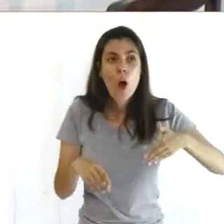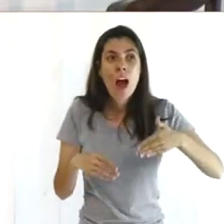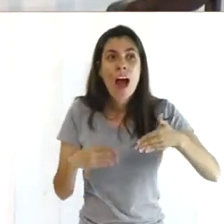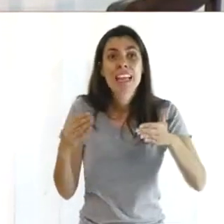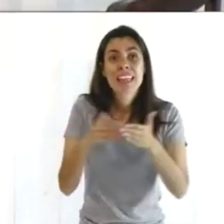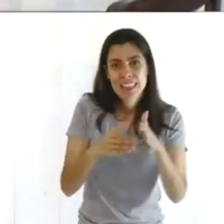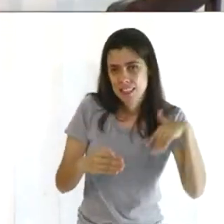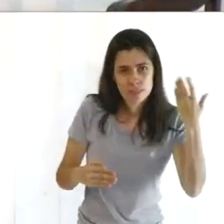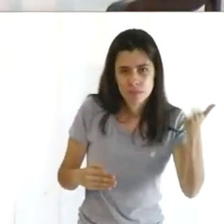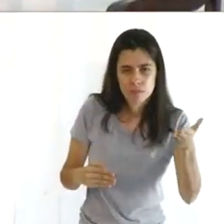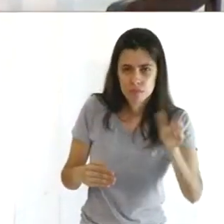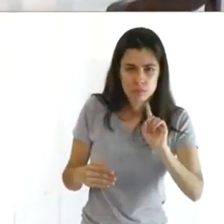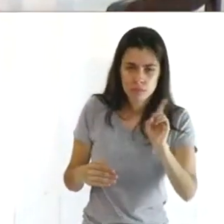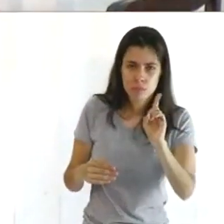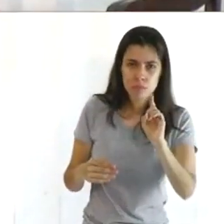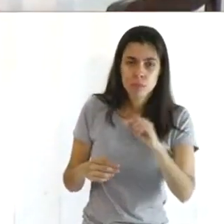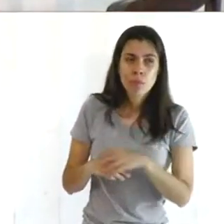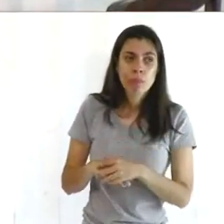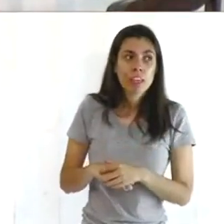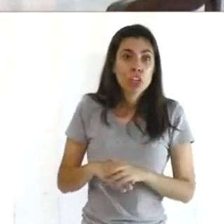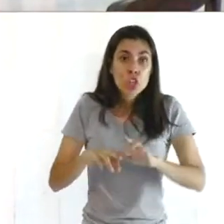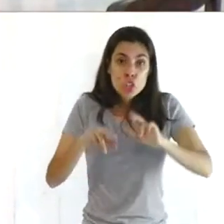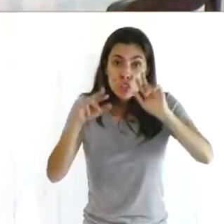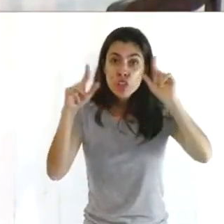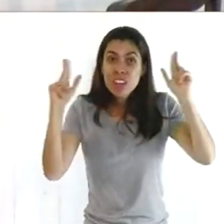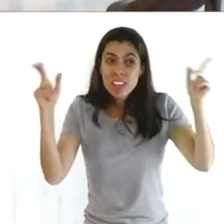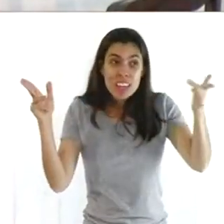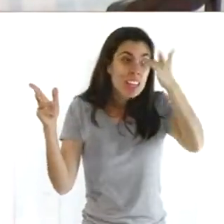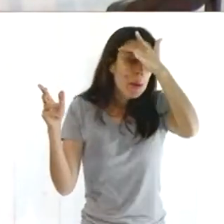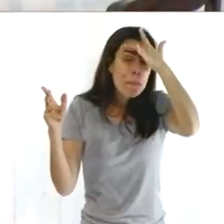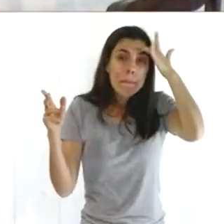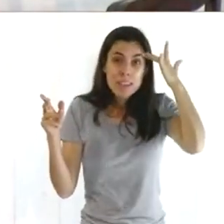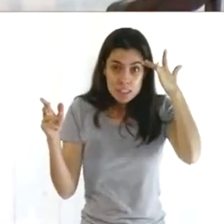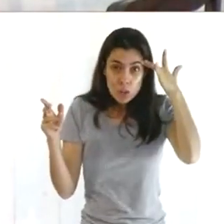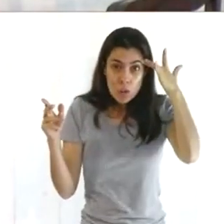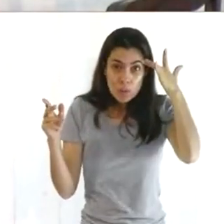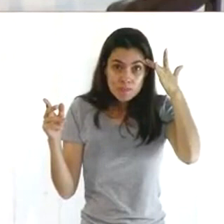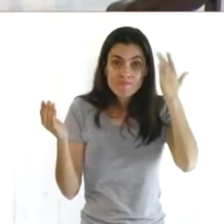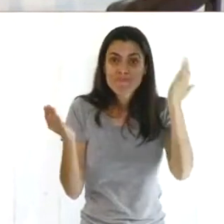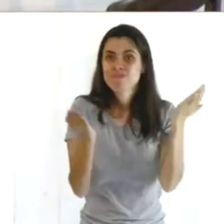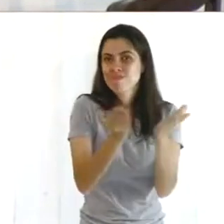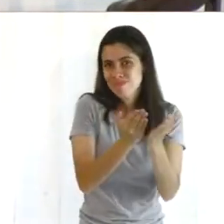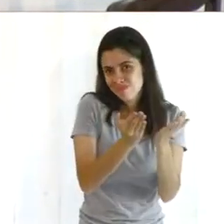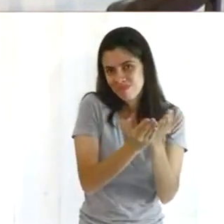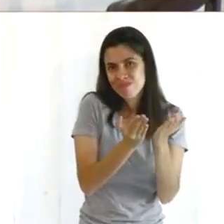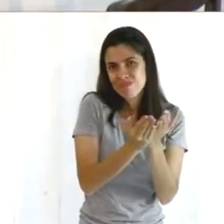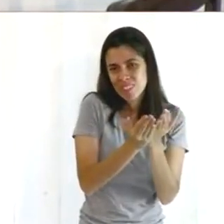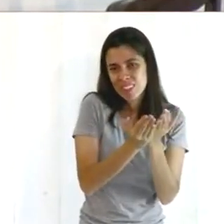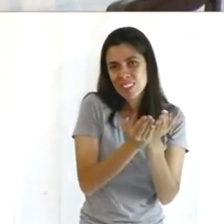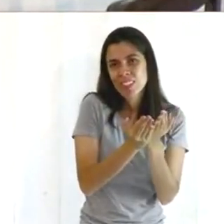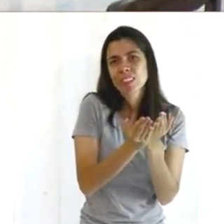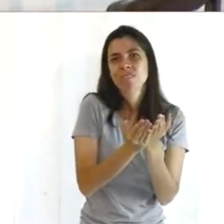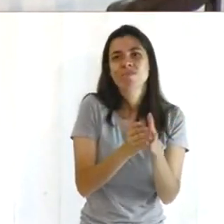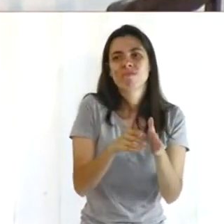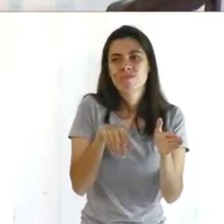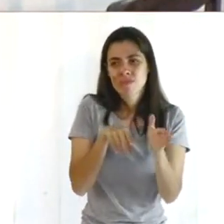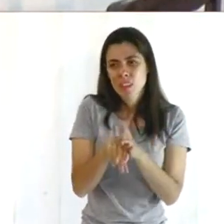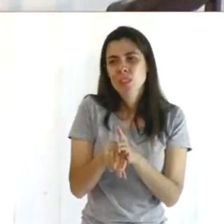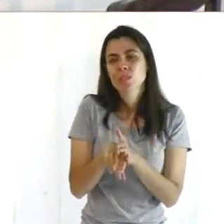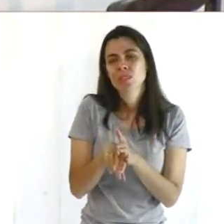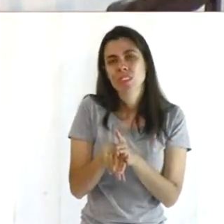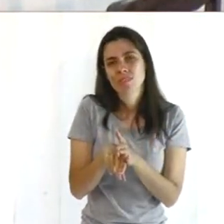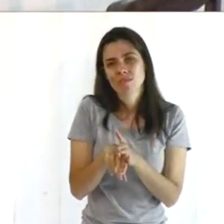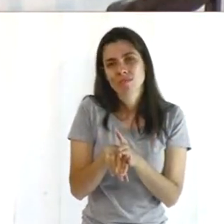palavra até quando. Em momentos cruciais, em momentos difíceis da vida, nós muitas vezes faremos